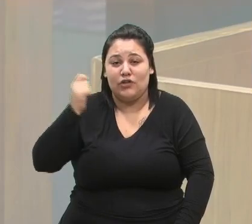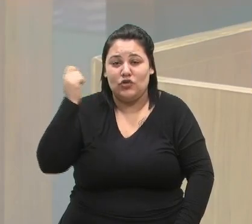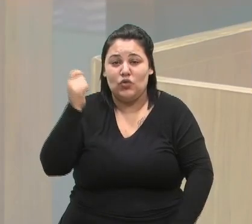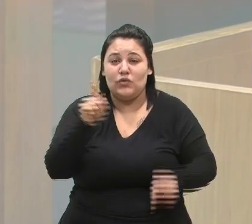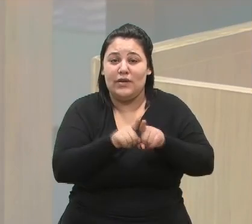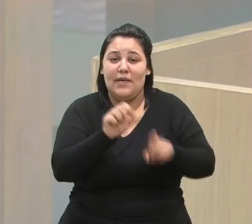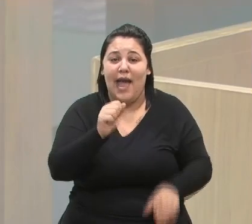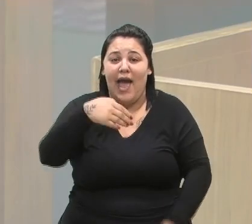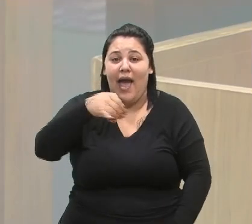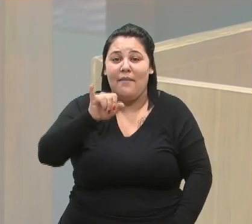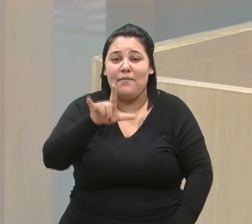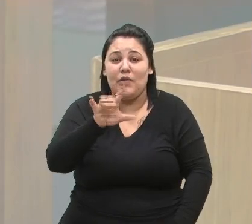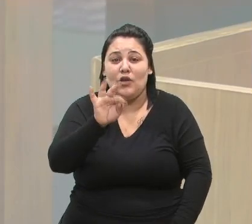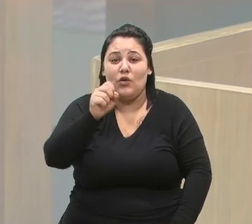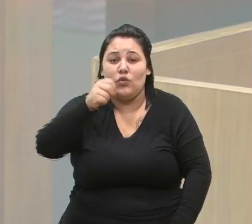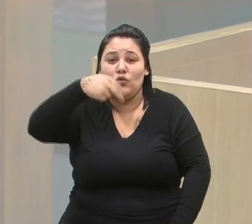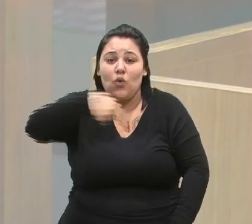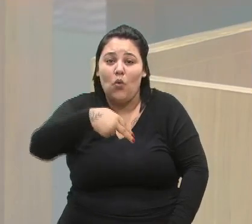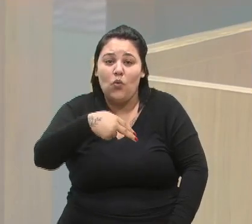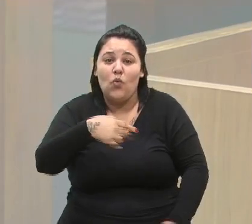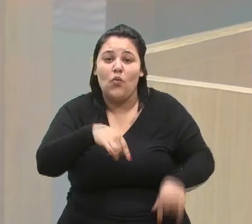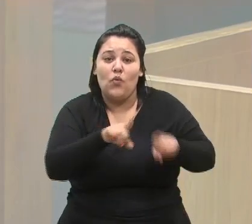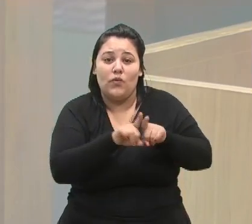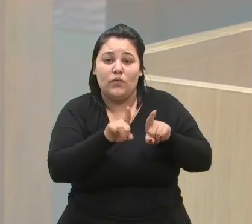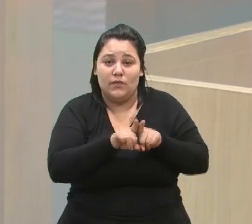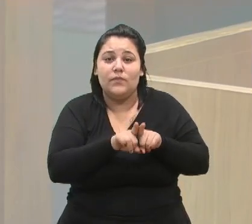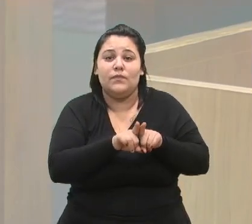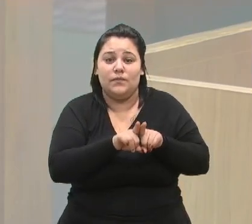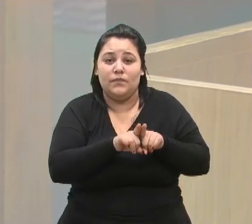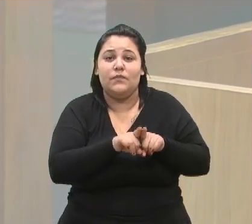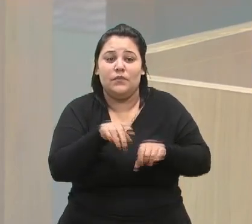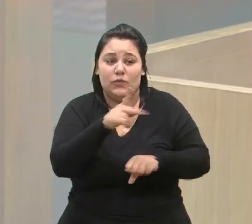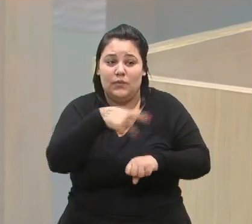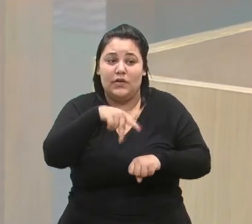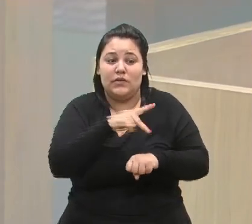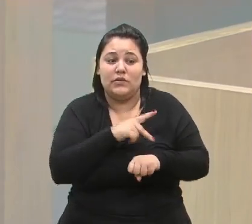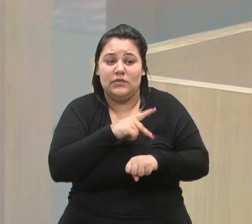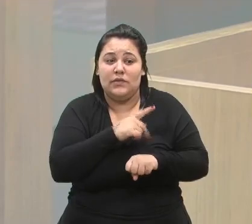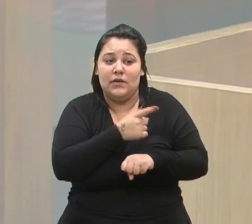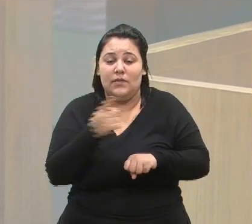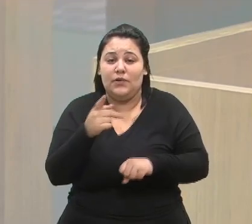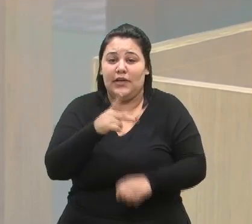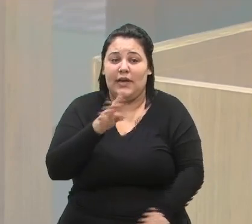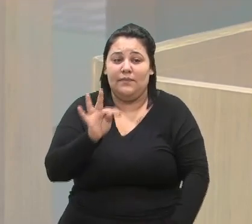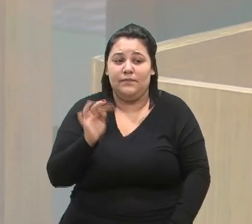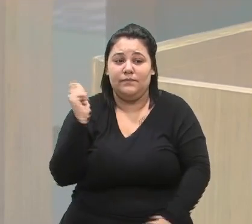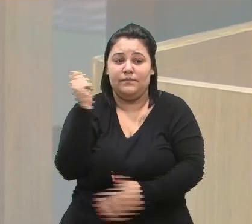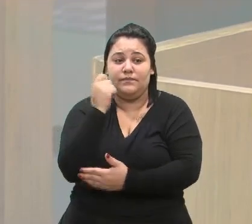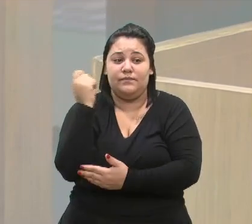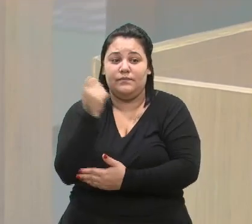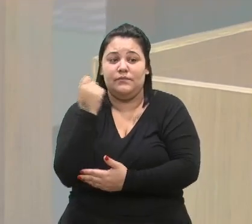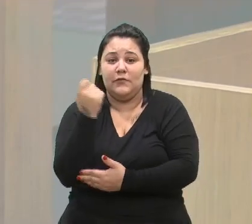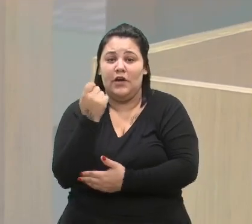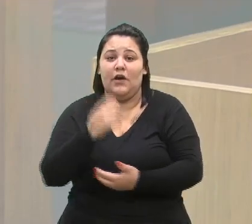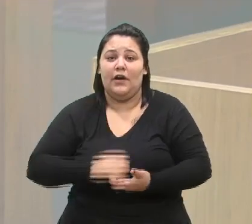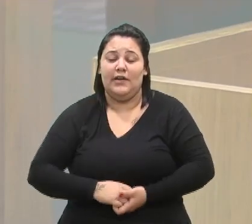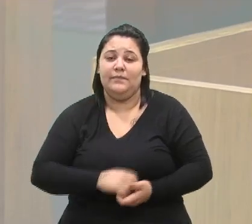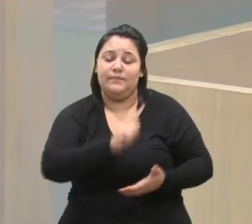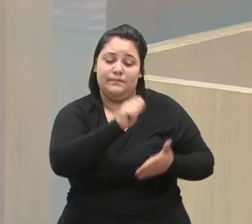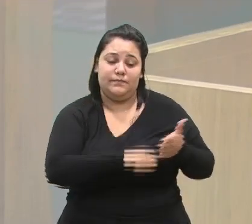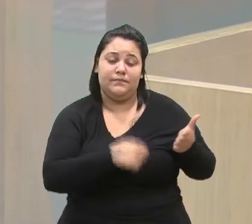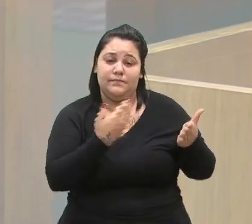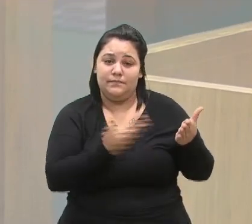Hamilton Mourão, dos Republicanos do Rio Grande do Sul, e Paulo Paim, do PT do Rio Grande do Sul. Assinam essa